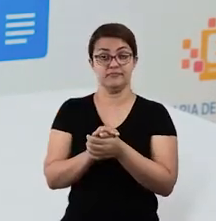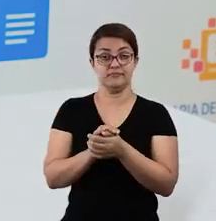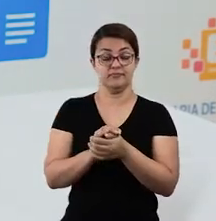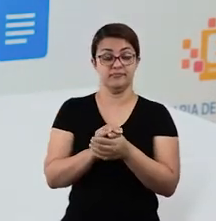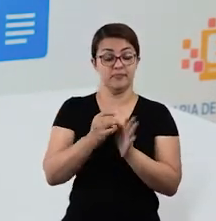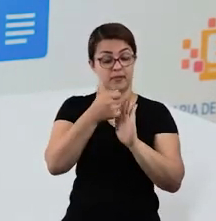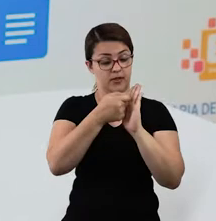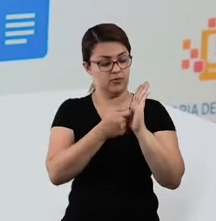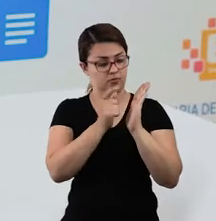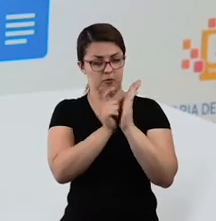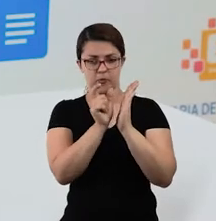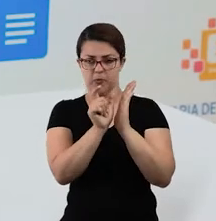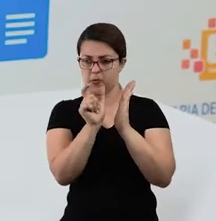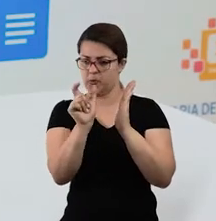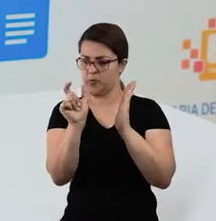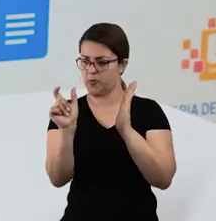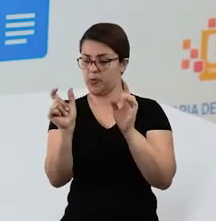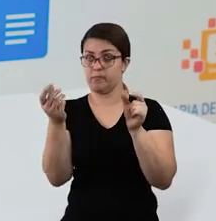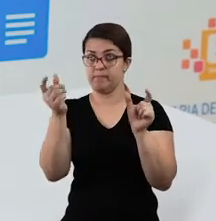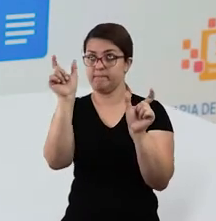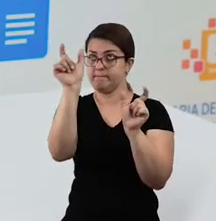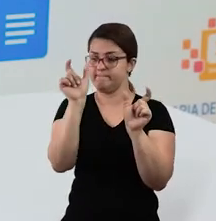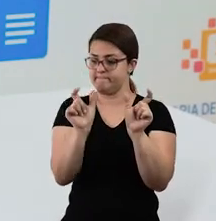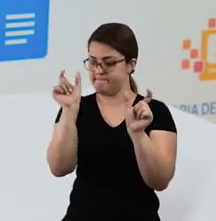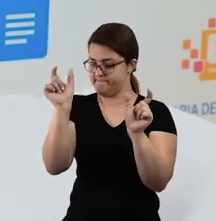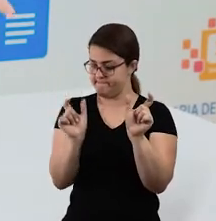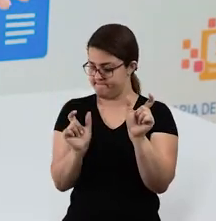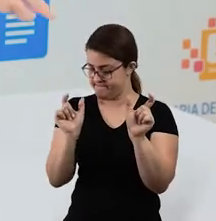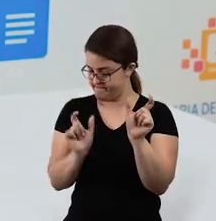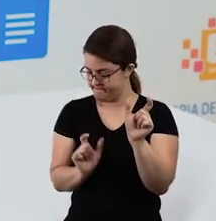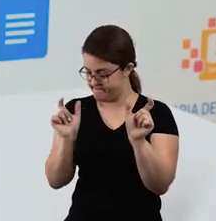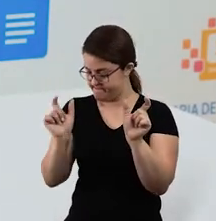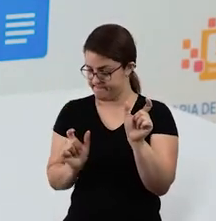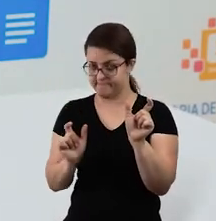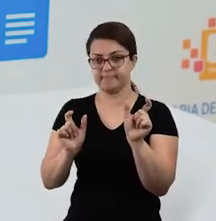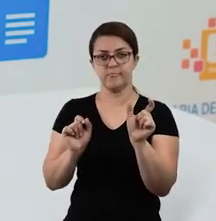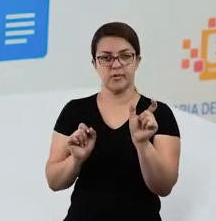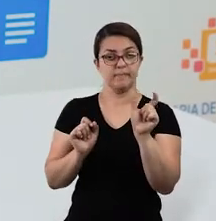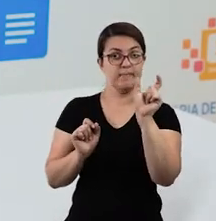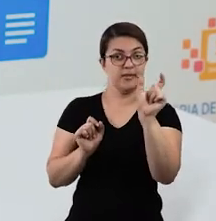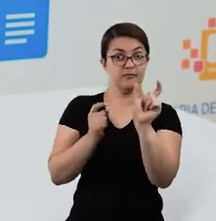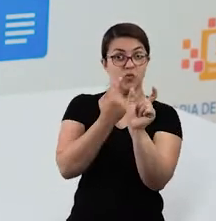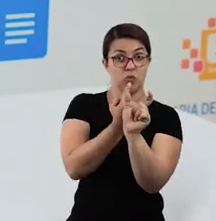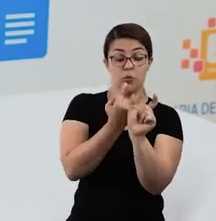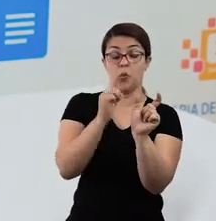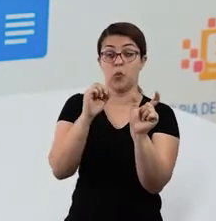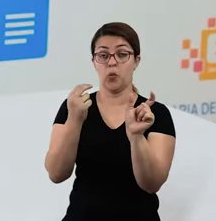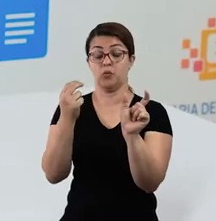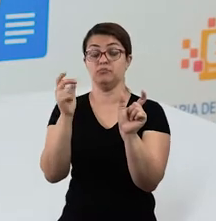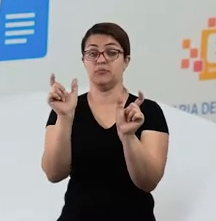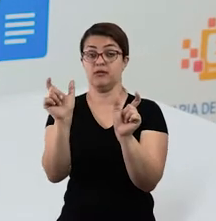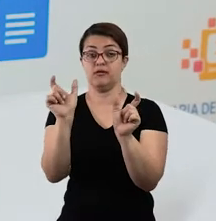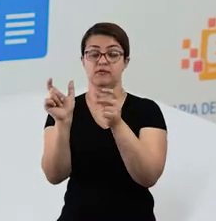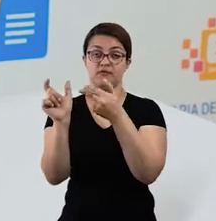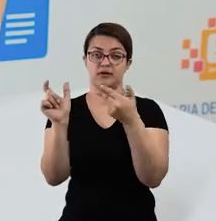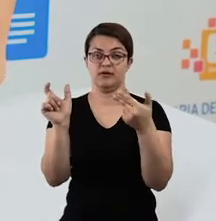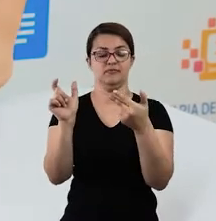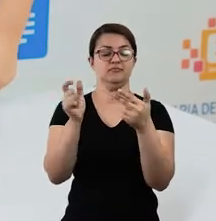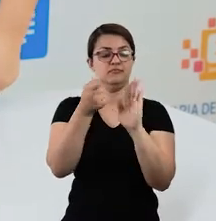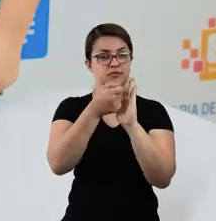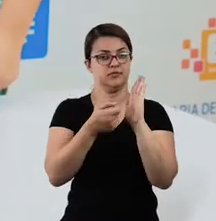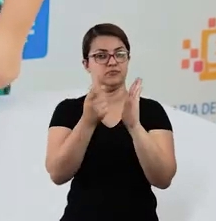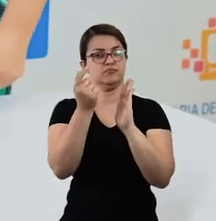completar aqui utilizando corretamente a palavra ou no singular ou no plural, conforme a necessidade do texto.